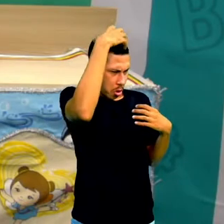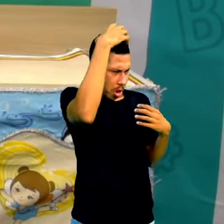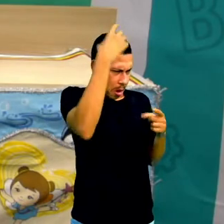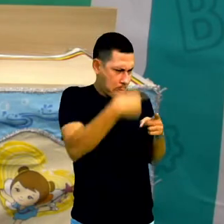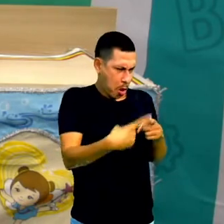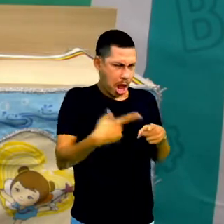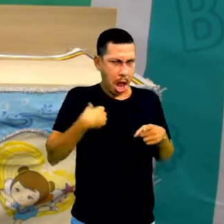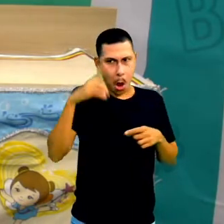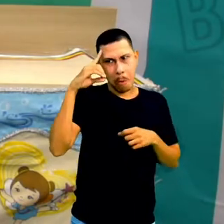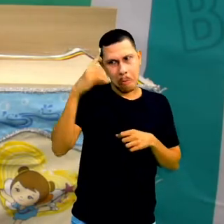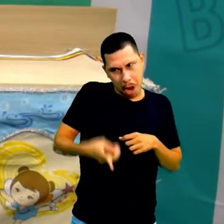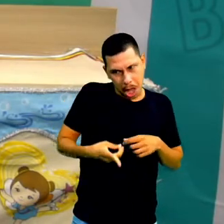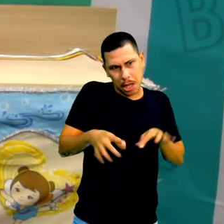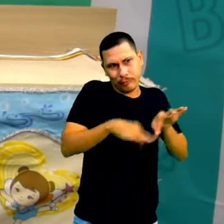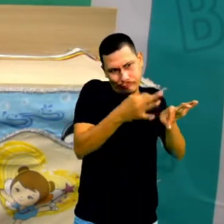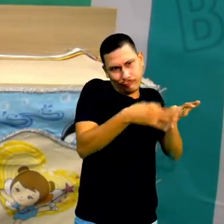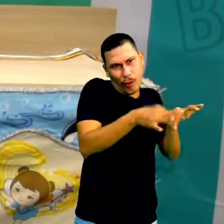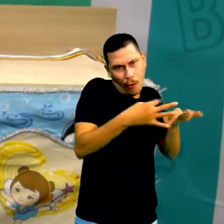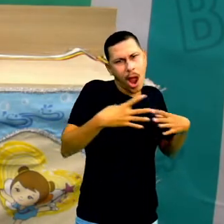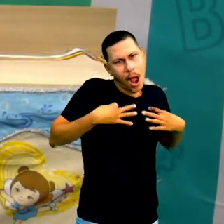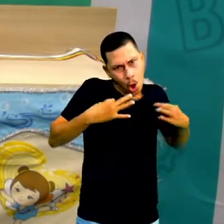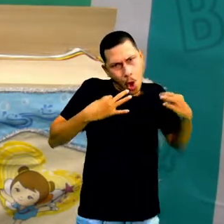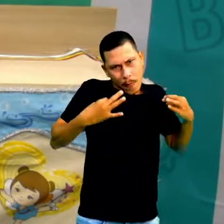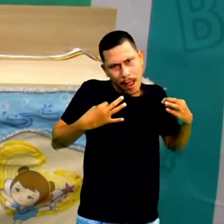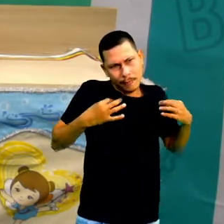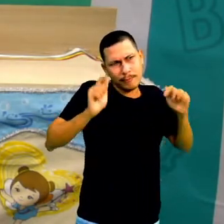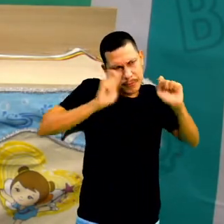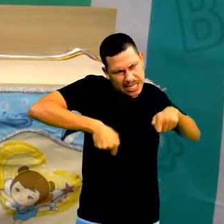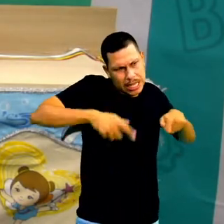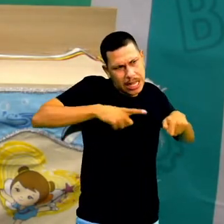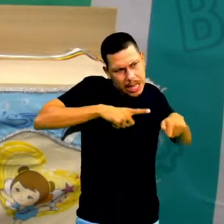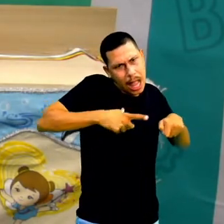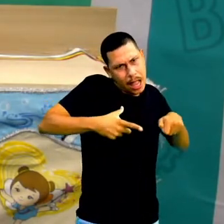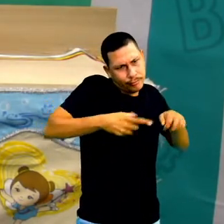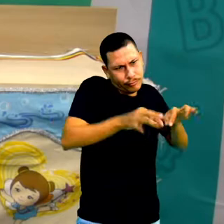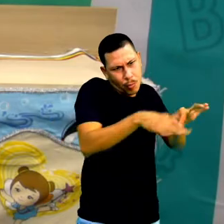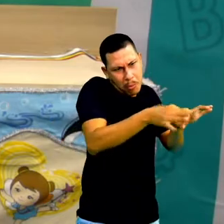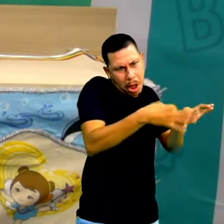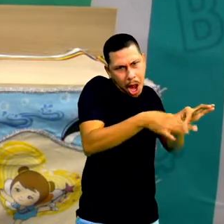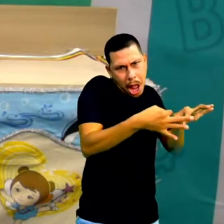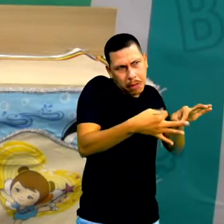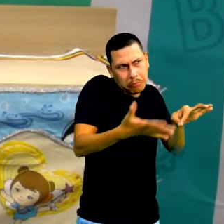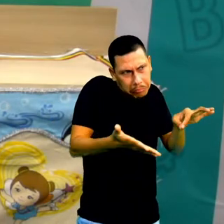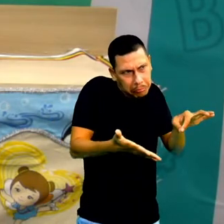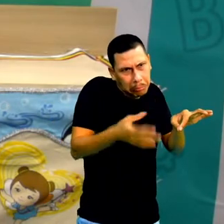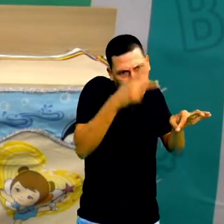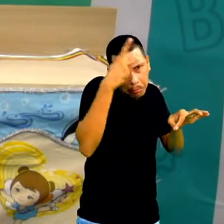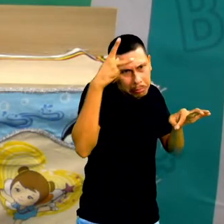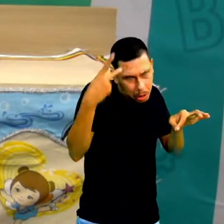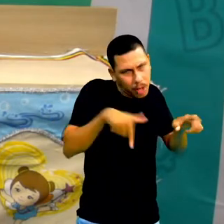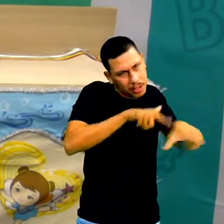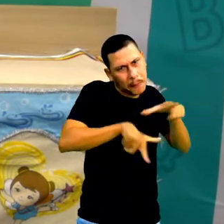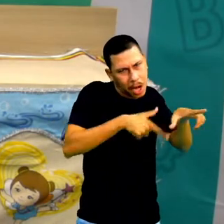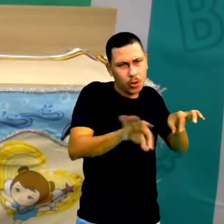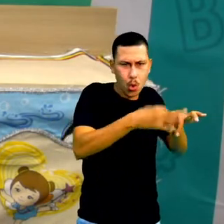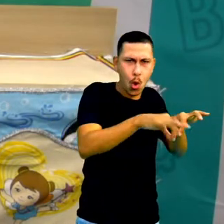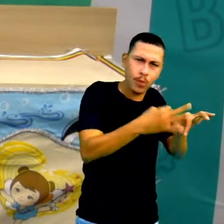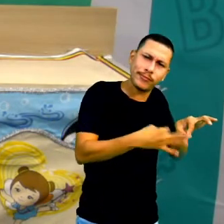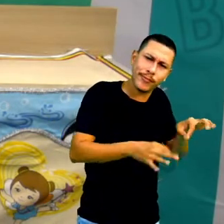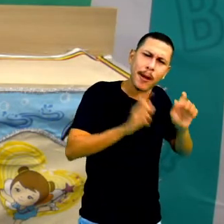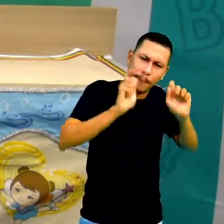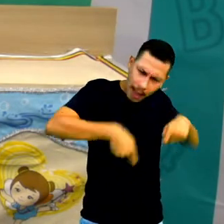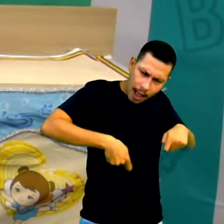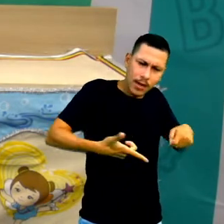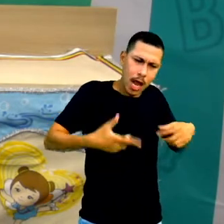mandei fazer uma roupa, na máquina de costura teria que ter o quê? Gente costurando. Gente costurando, teria que ter